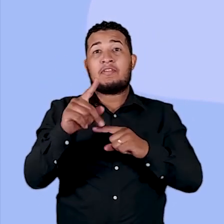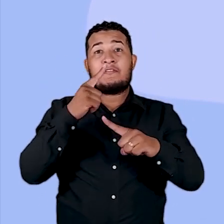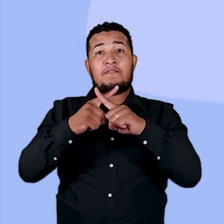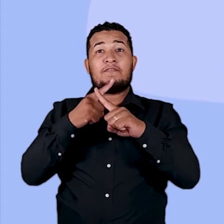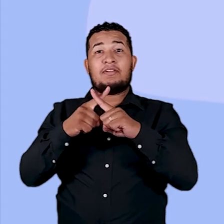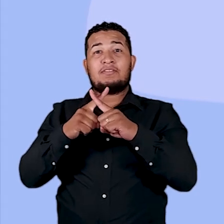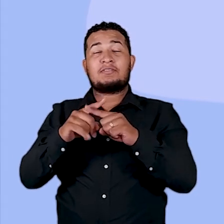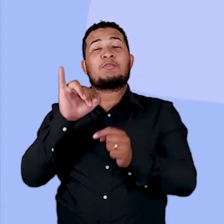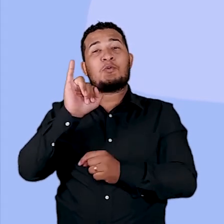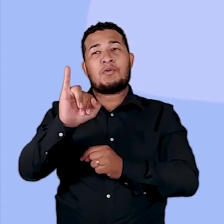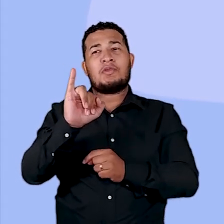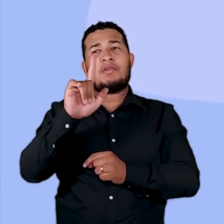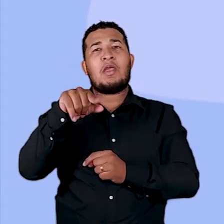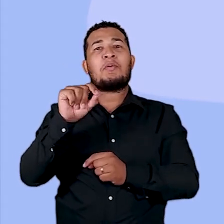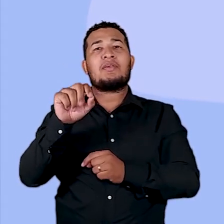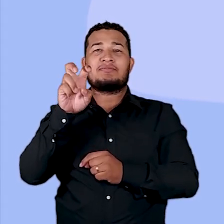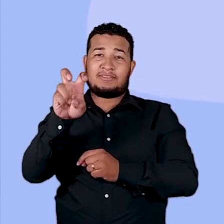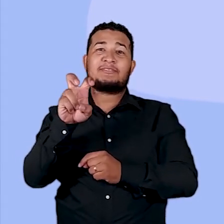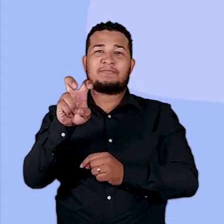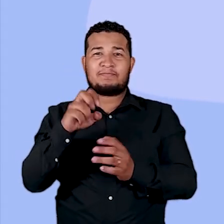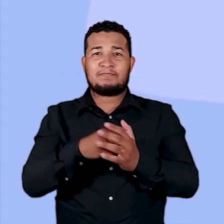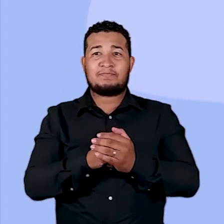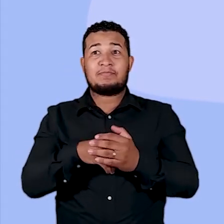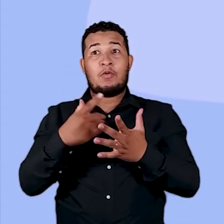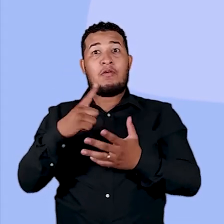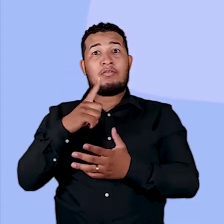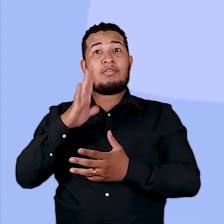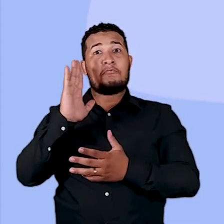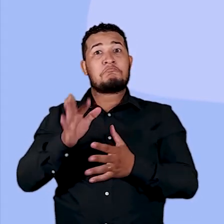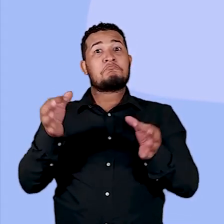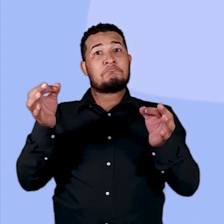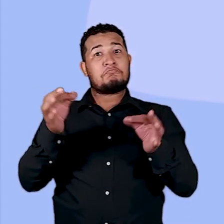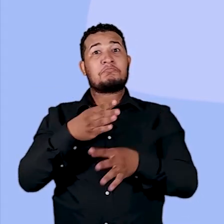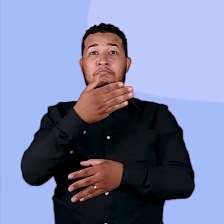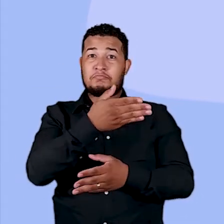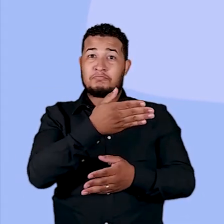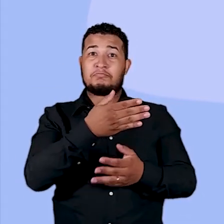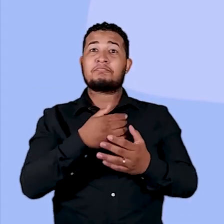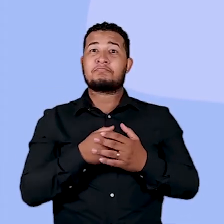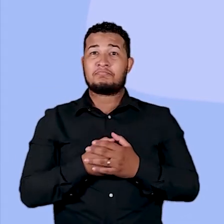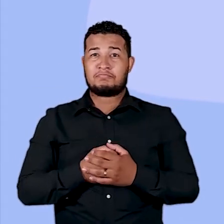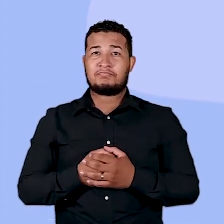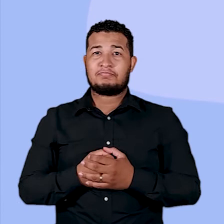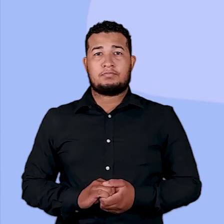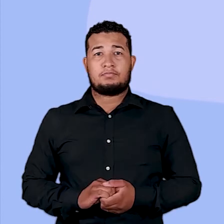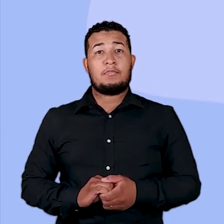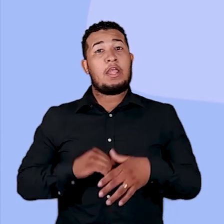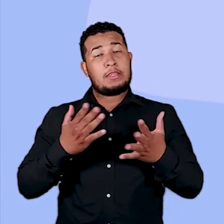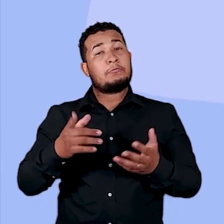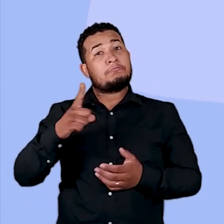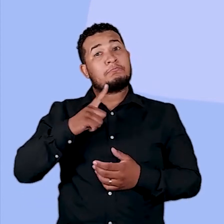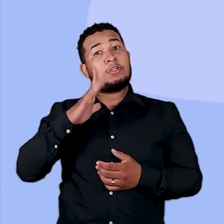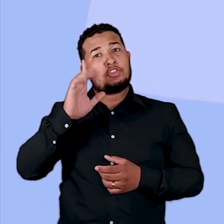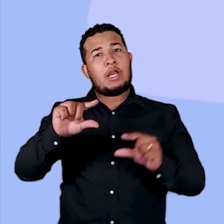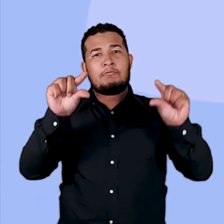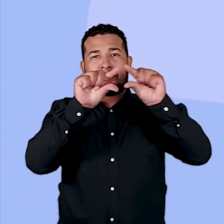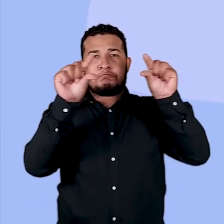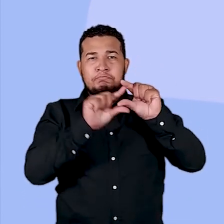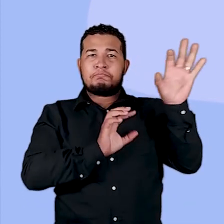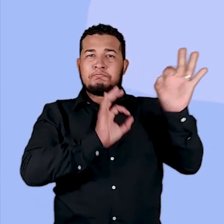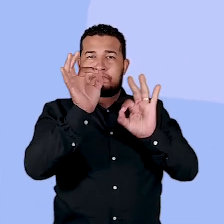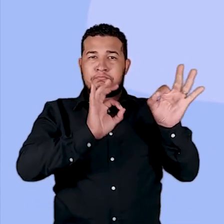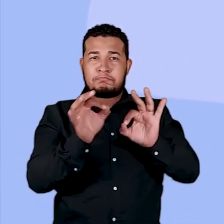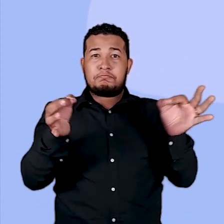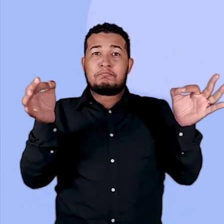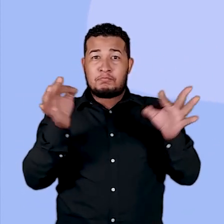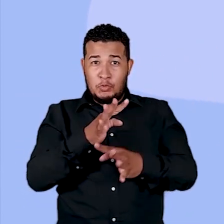R, vezes o I, que é igual a 5. Então já tenho a minha equaçãozinha montada, daqui para lá é só matemática. Eu quero